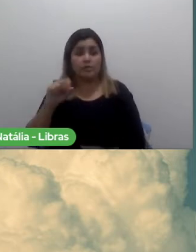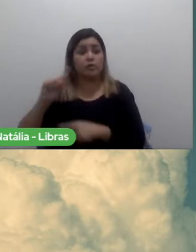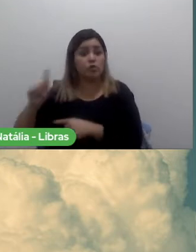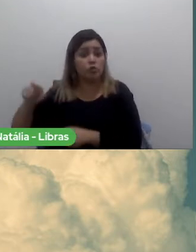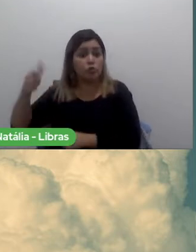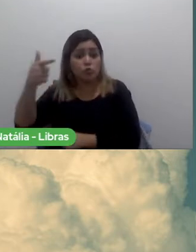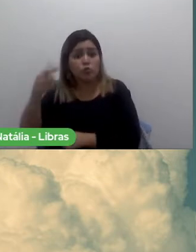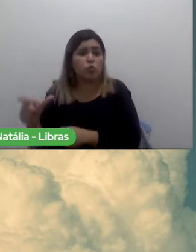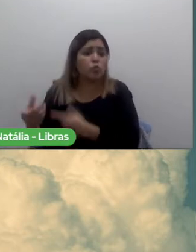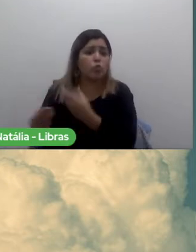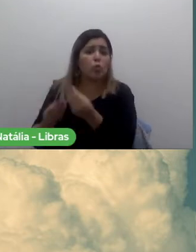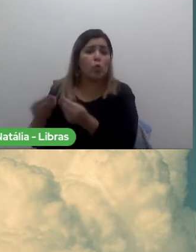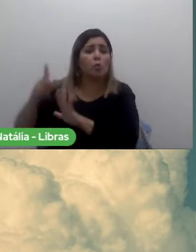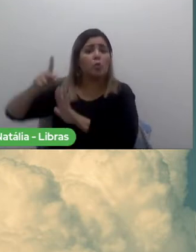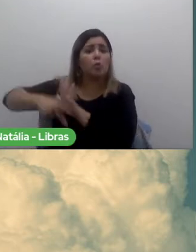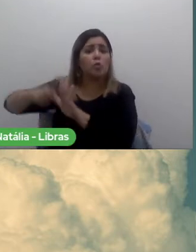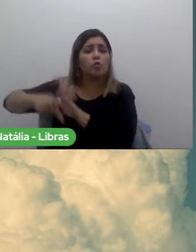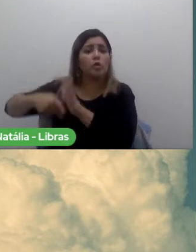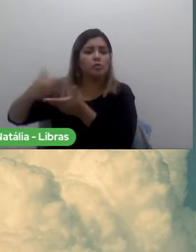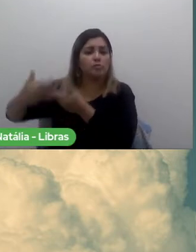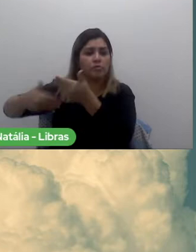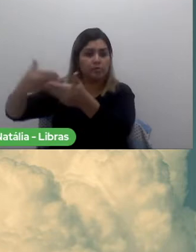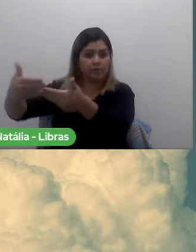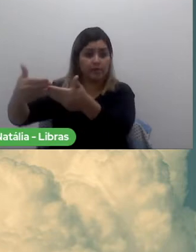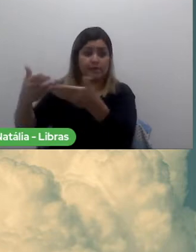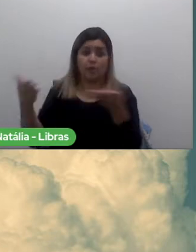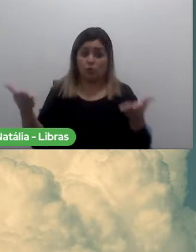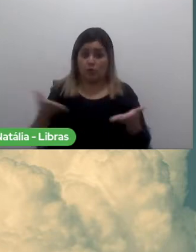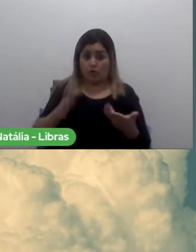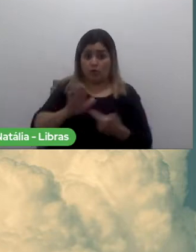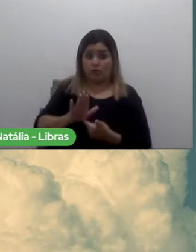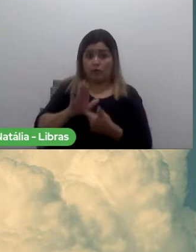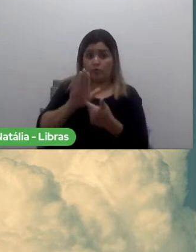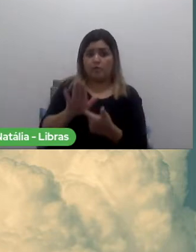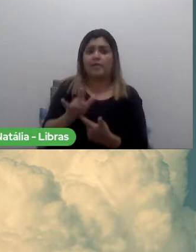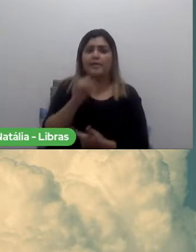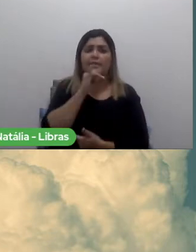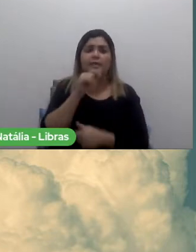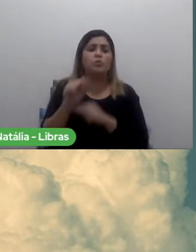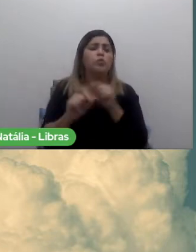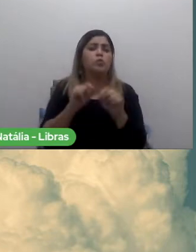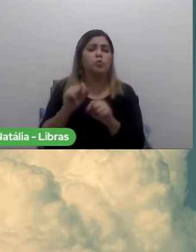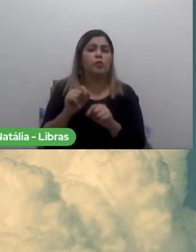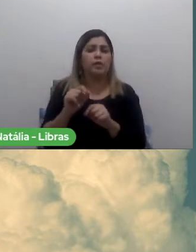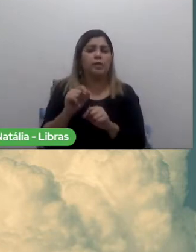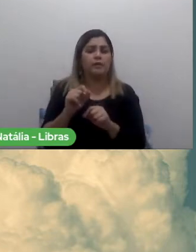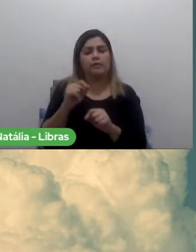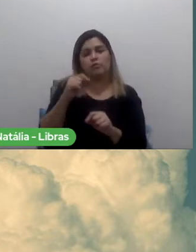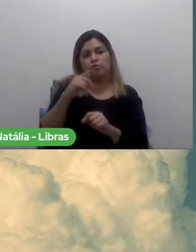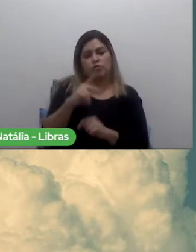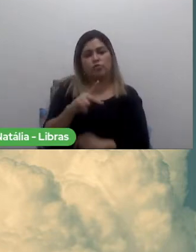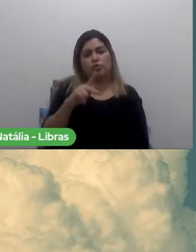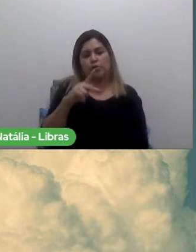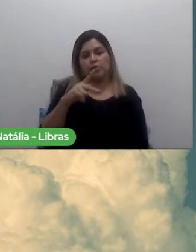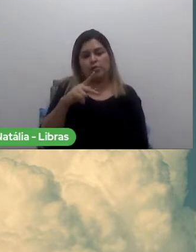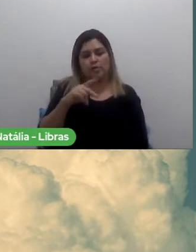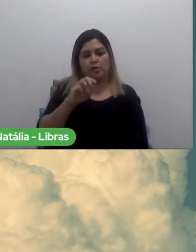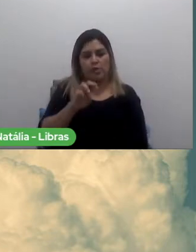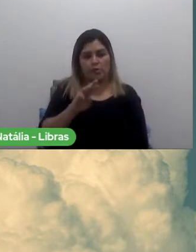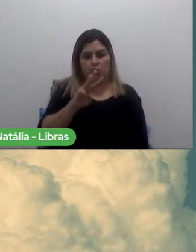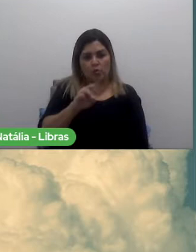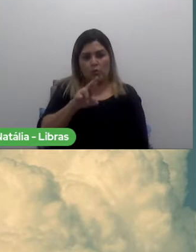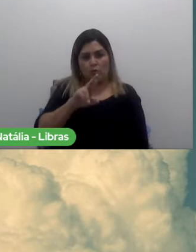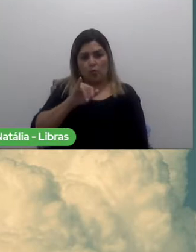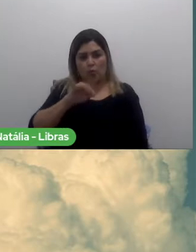Então, nesse caso aqui, eu estou dando exemplo de cards, tá? Então, primeiro a gente faz uma análise, aí a gente desenvolve, aí a gente